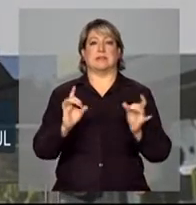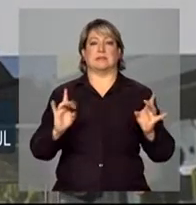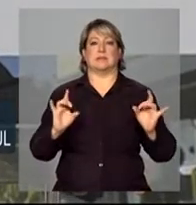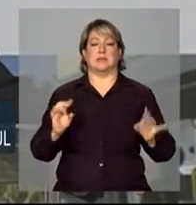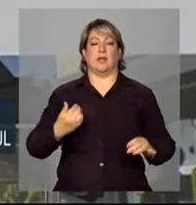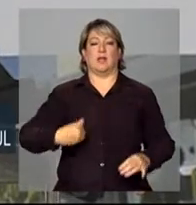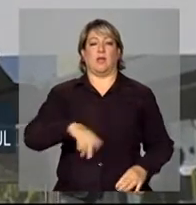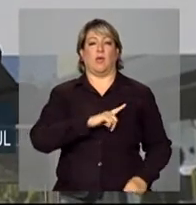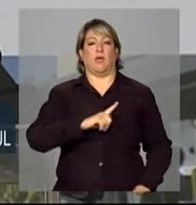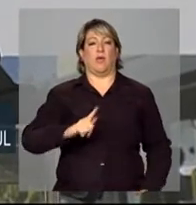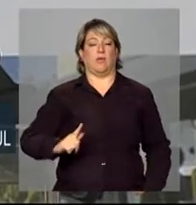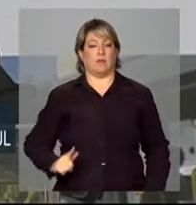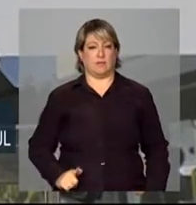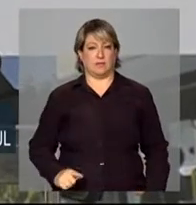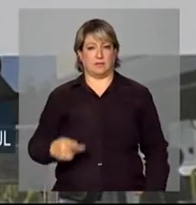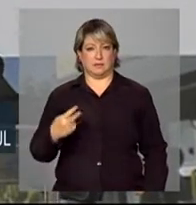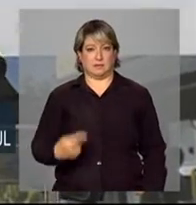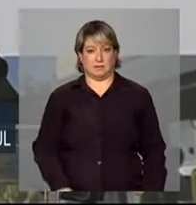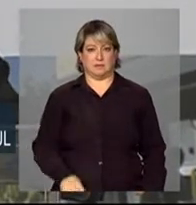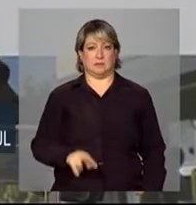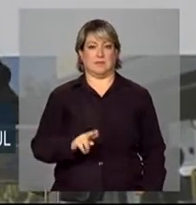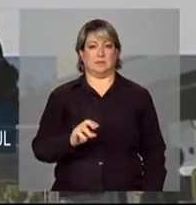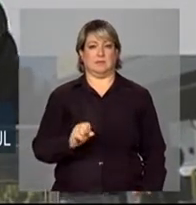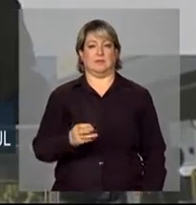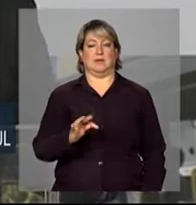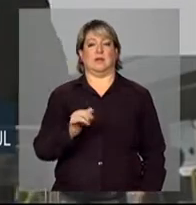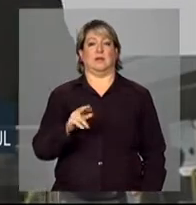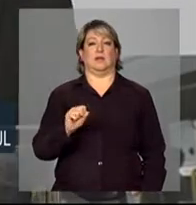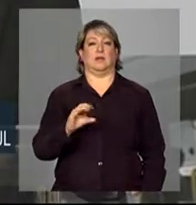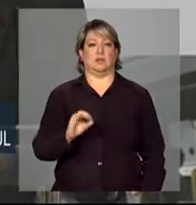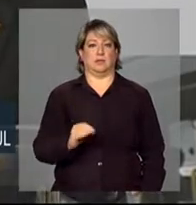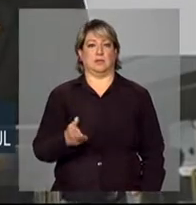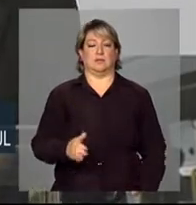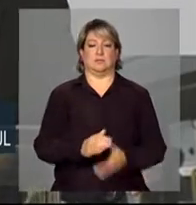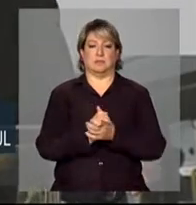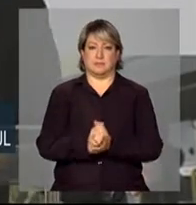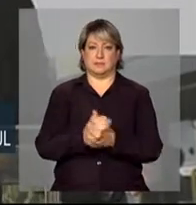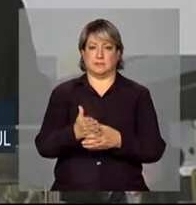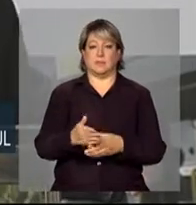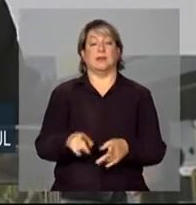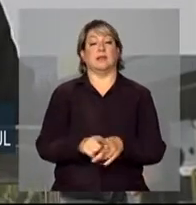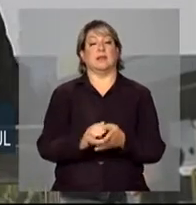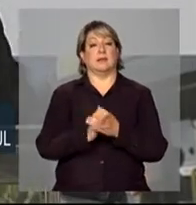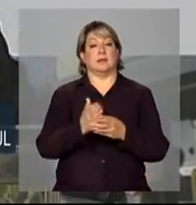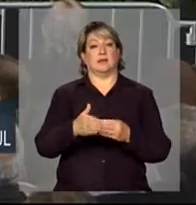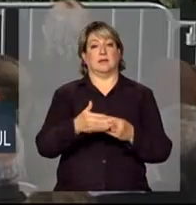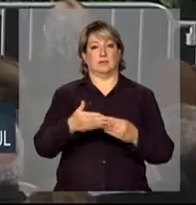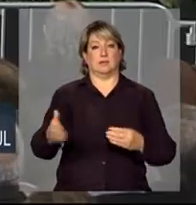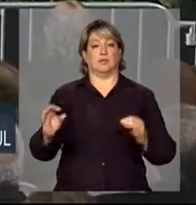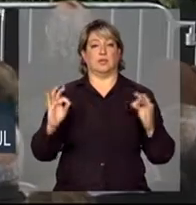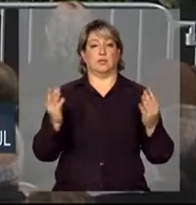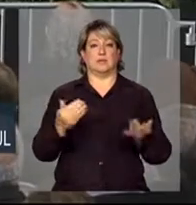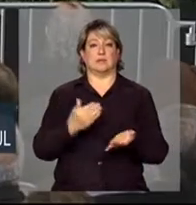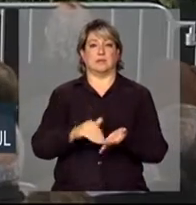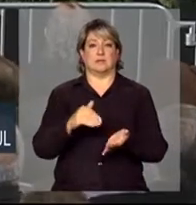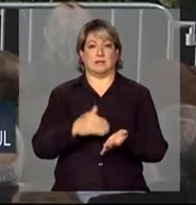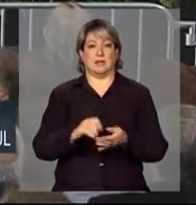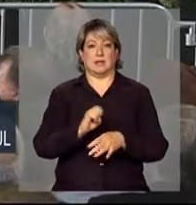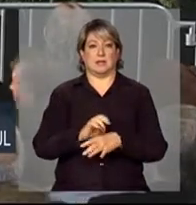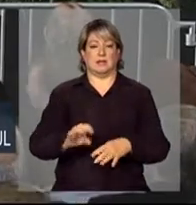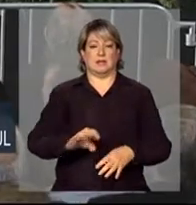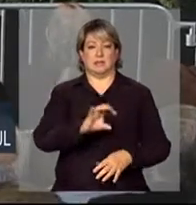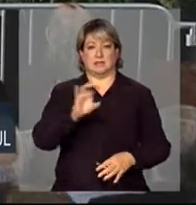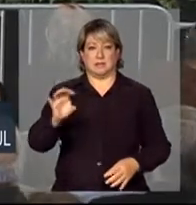ao nosso governador do estado, Tarso Genro. Ao saudar o governador Tarso, saúdo todos os secretários